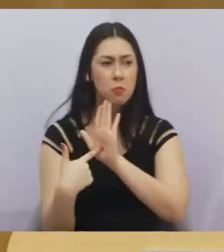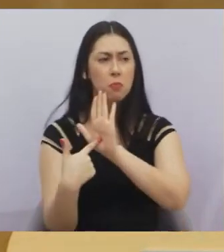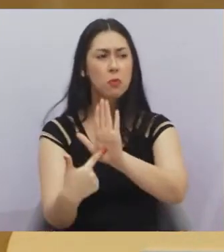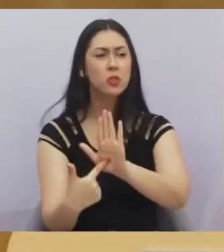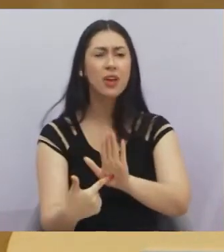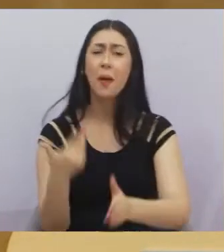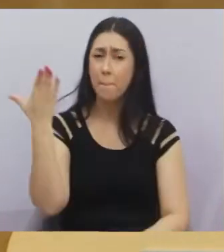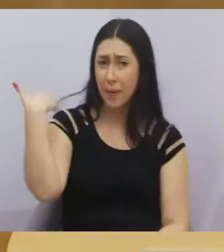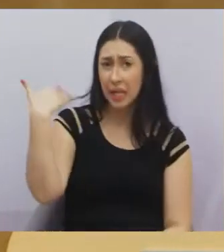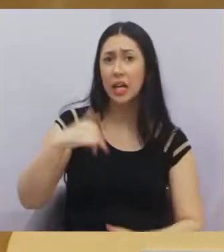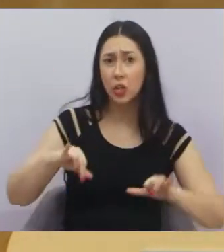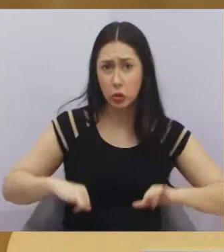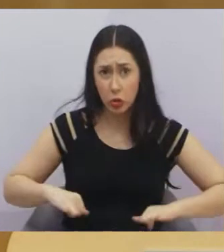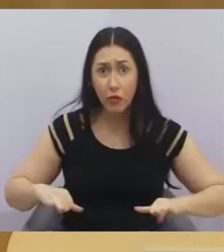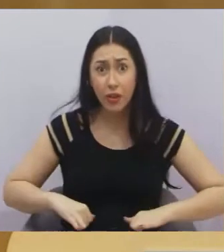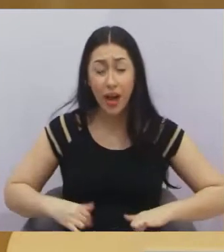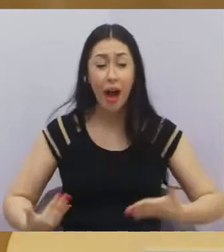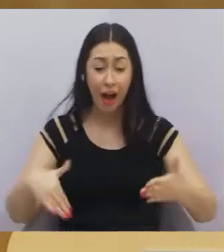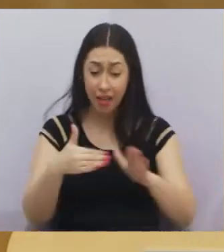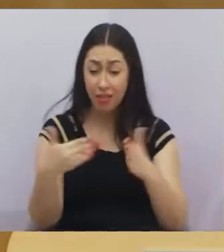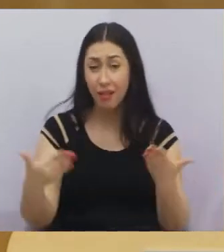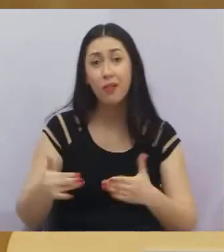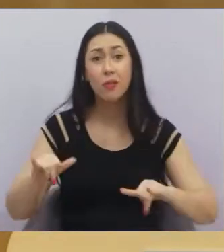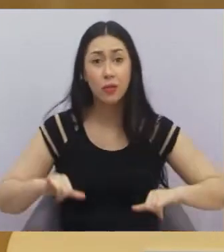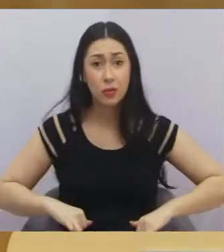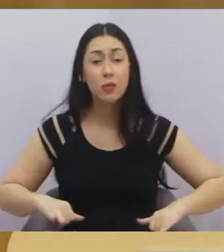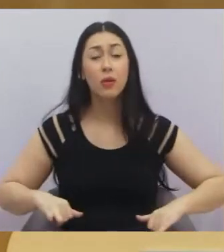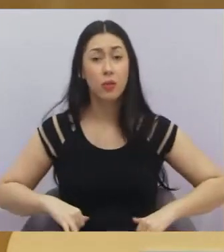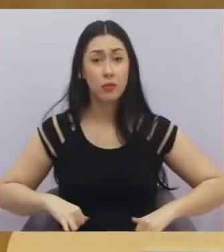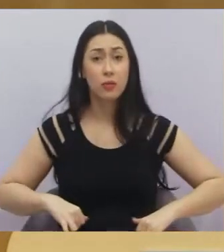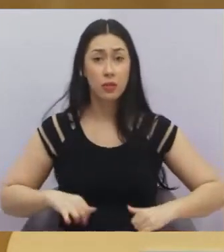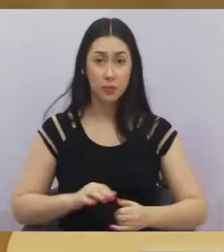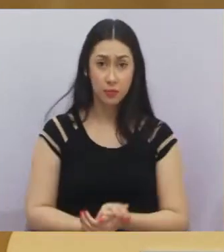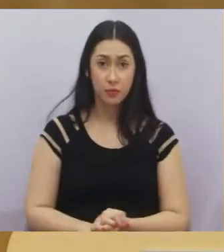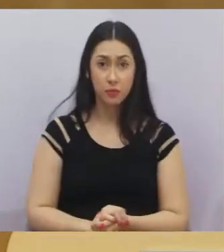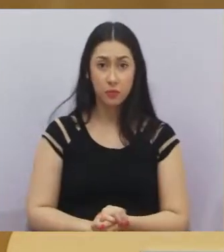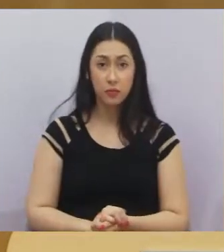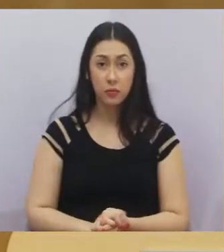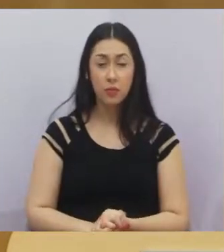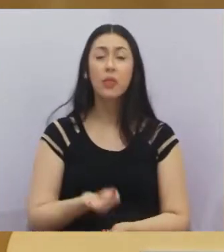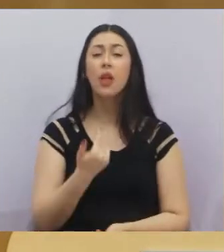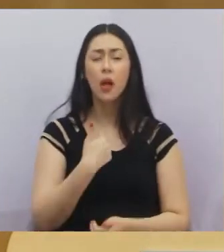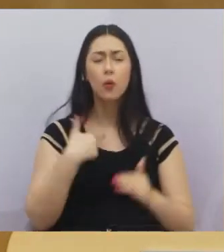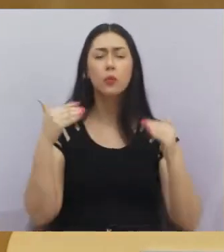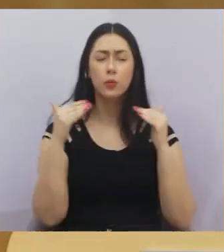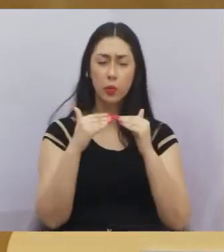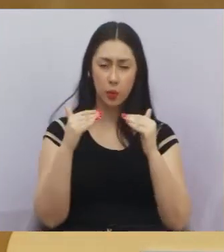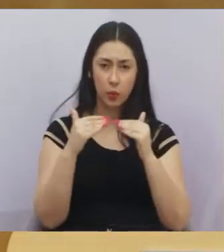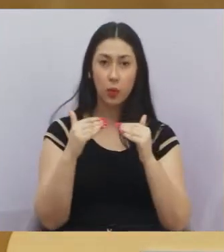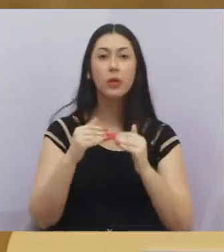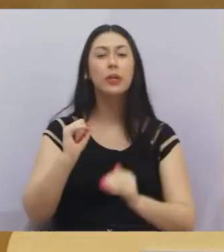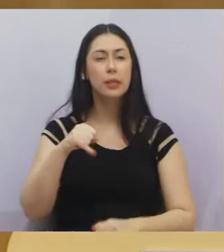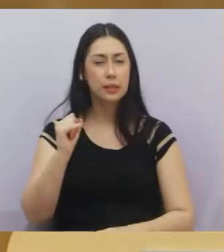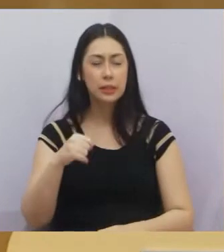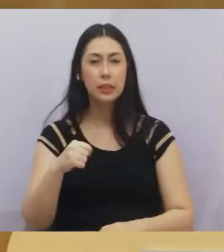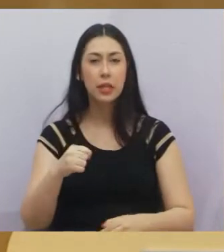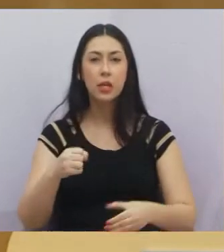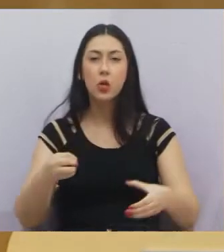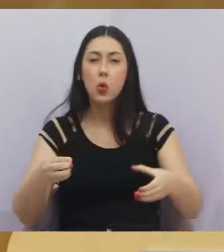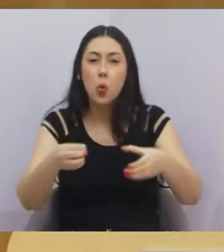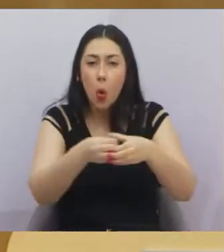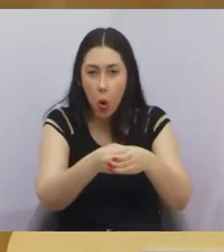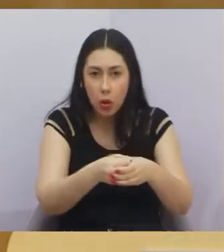eles já sofreram e que estão pagando ainda por isso. Então, eu sou sim a favor de cotas, eu sou